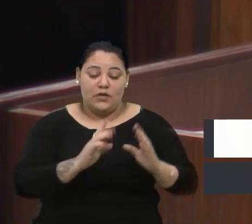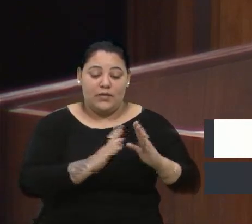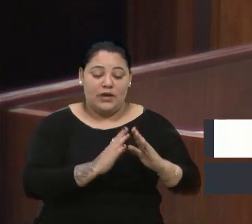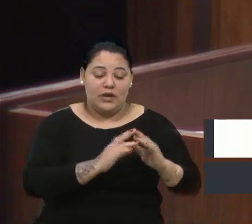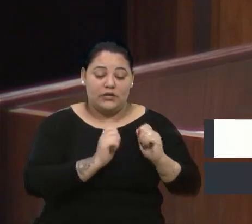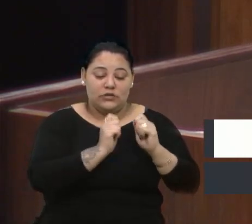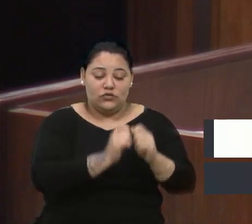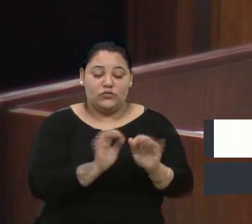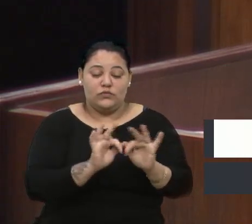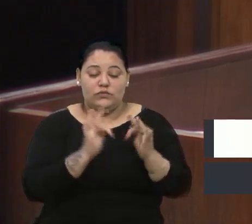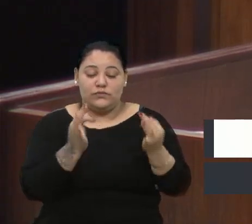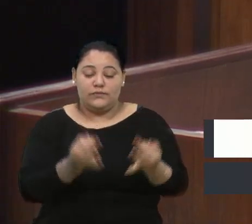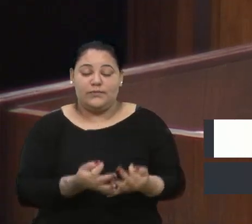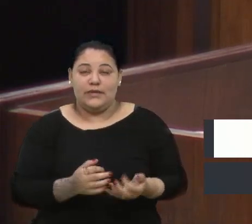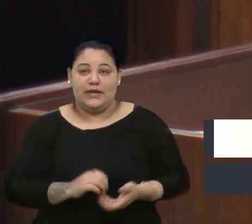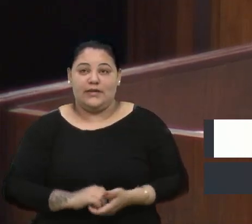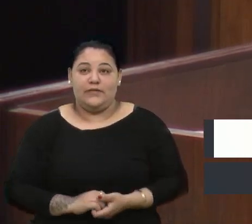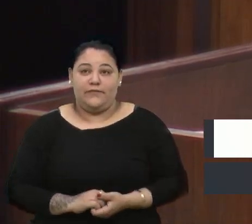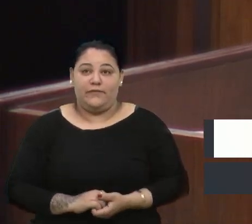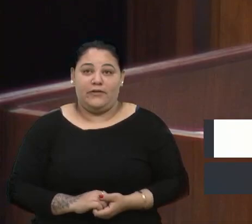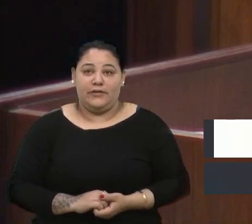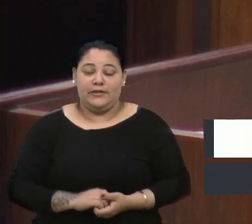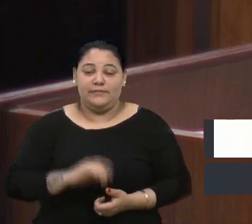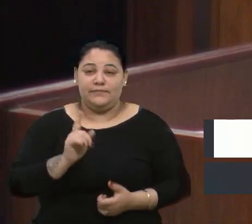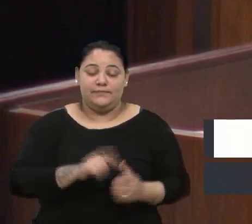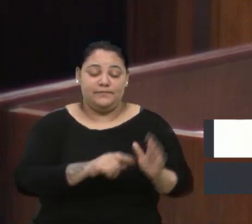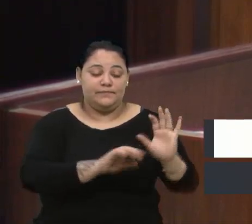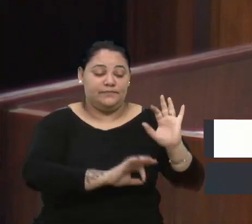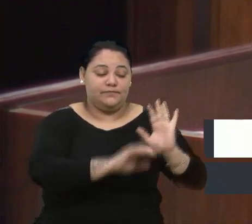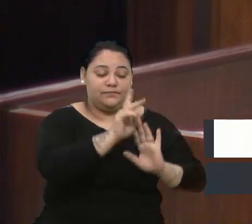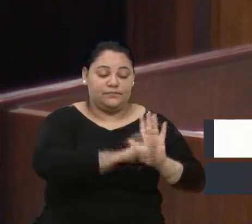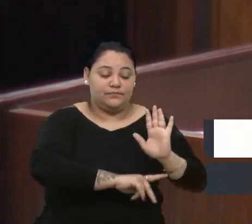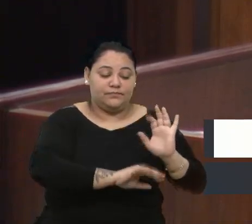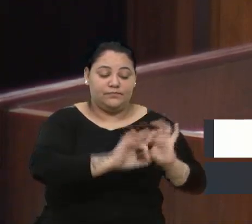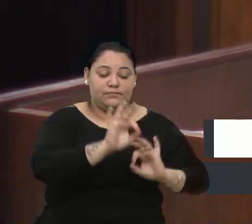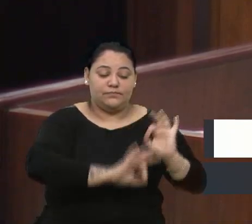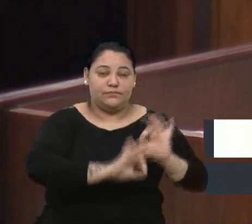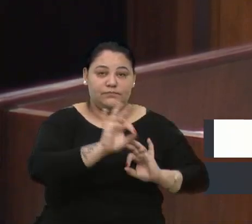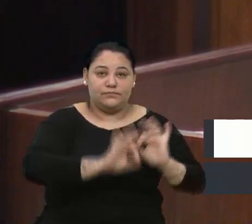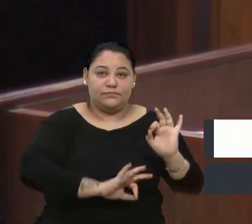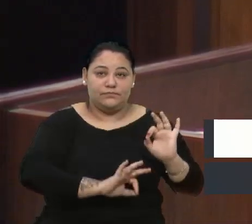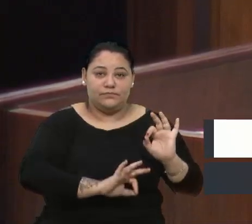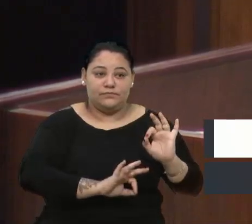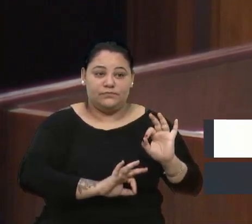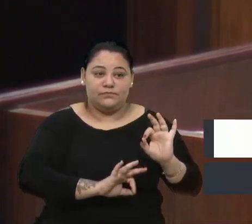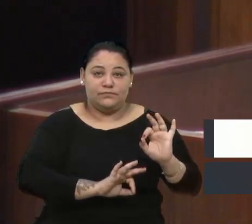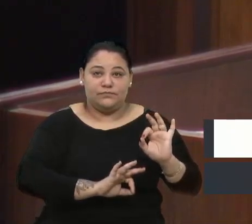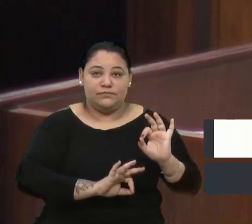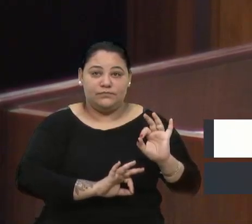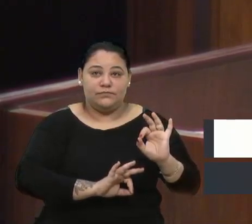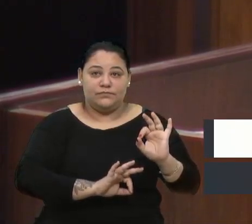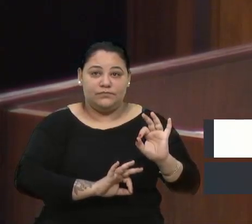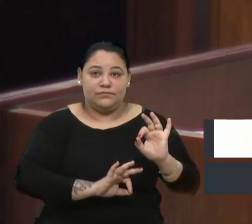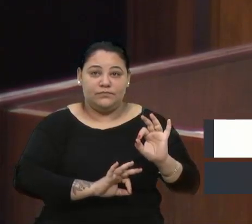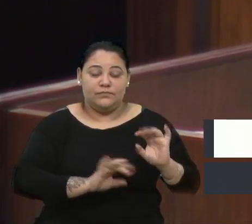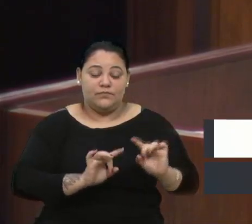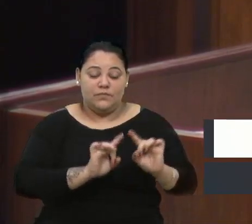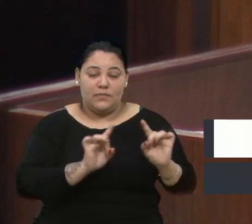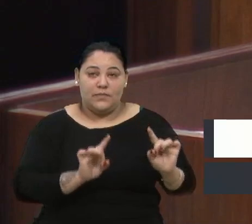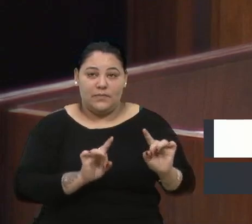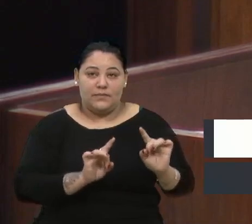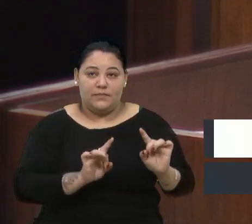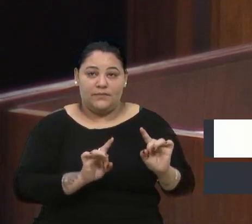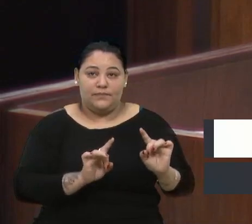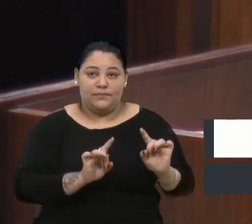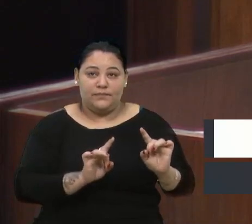família. É um projeto destinado às famílias que primam pelo convívio diário do idoso, porém não dispõem